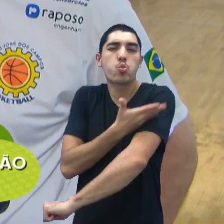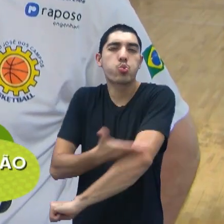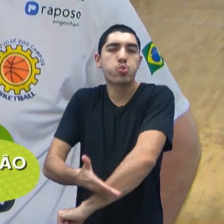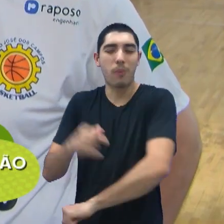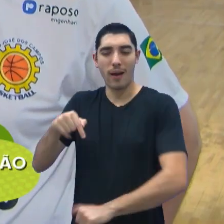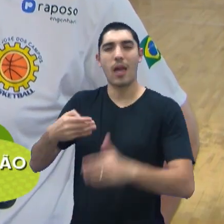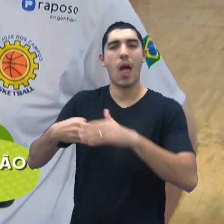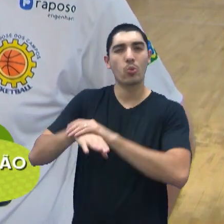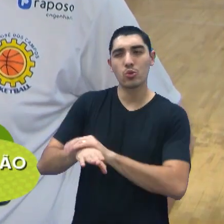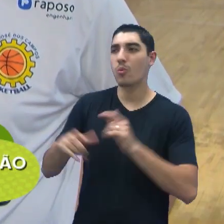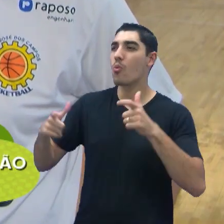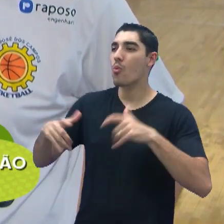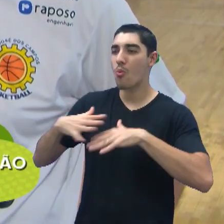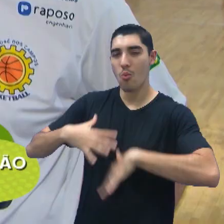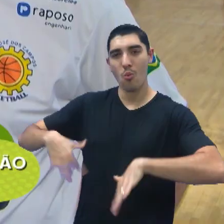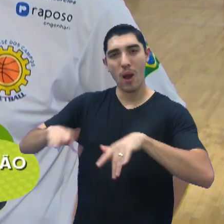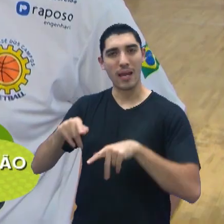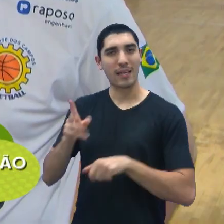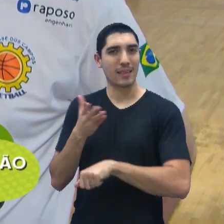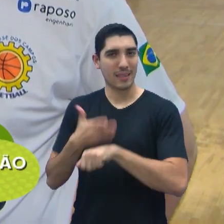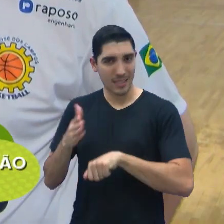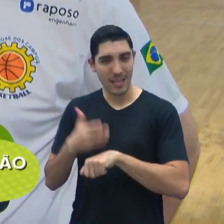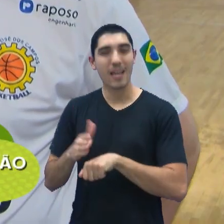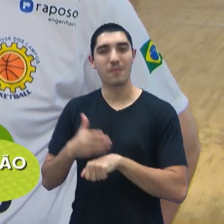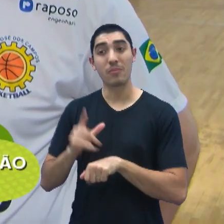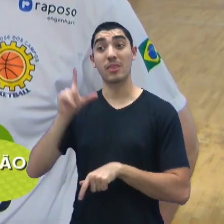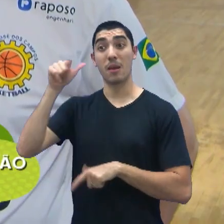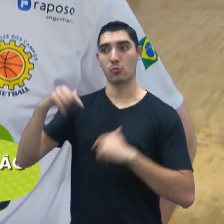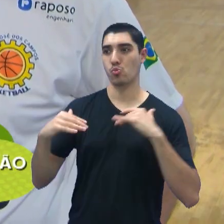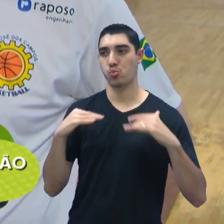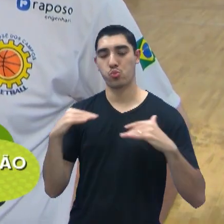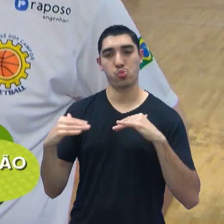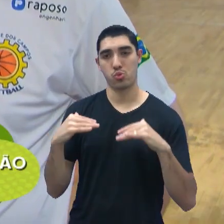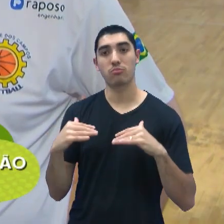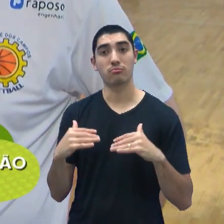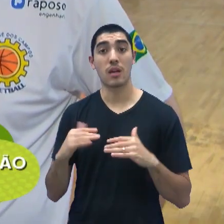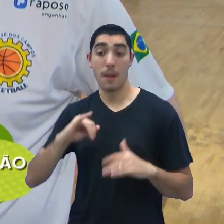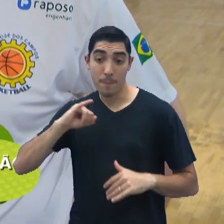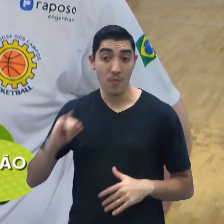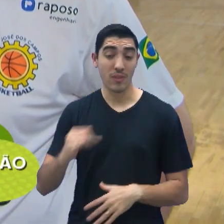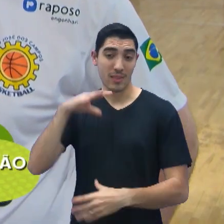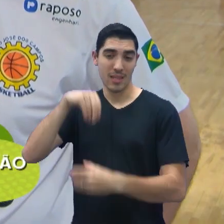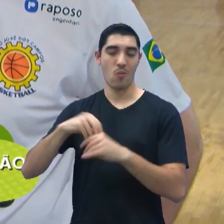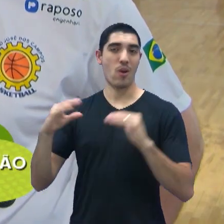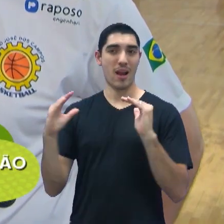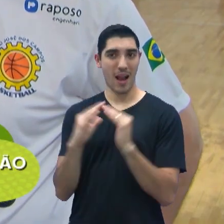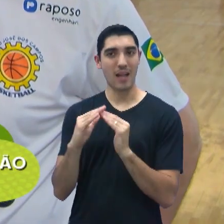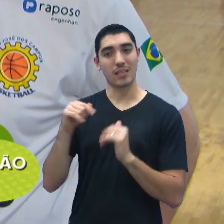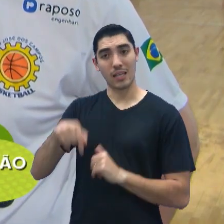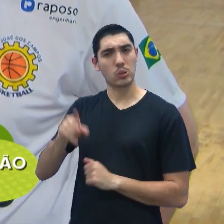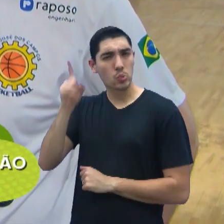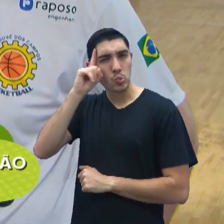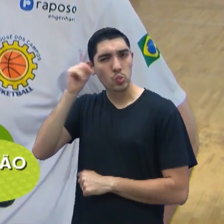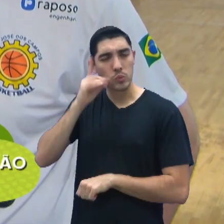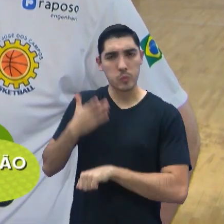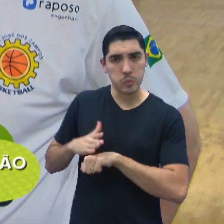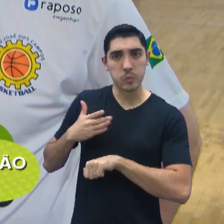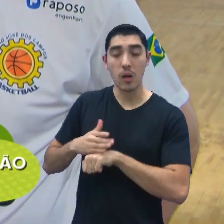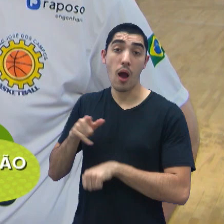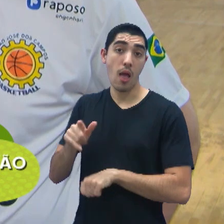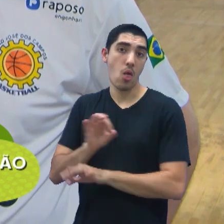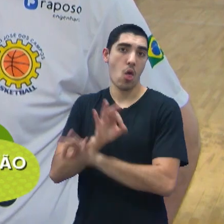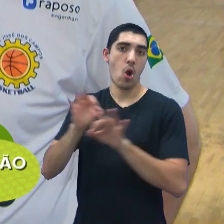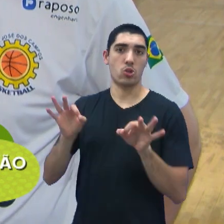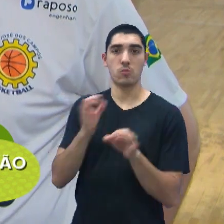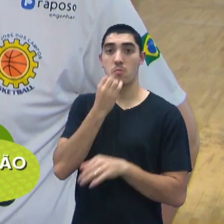às vezes até no dia do jogo só treinar onde a gente vai jogar. Então, pelo menos a gente está em casa realmente, onde a gente treina todos os dias e isso daí é legal.